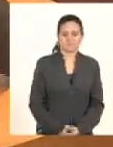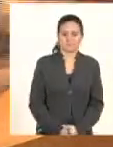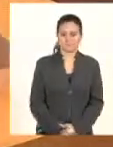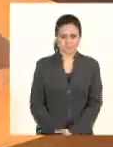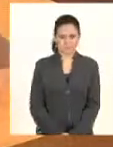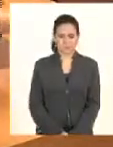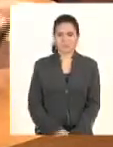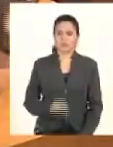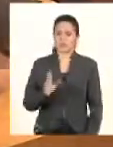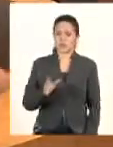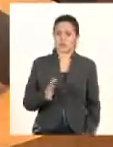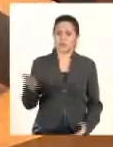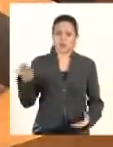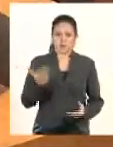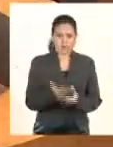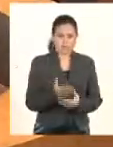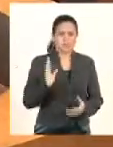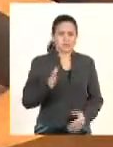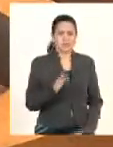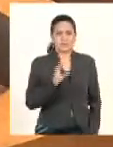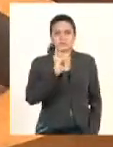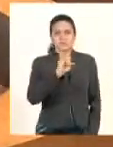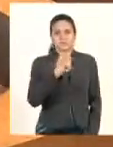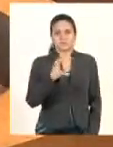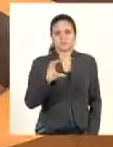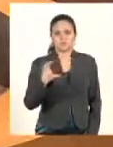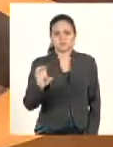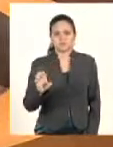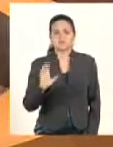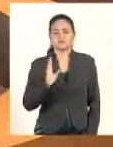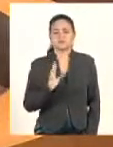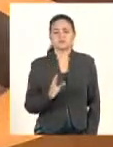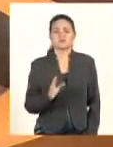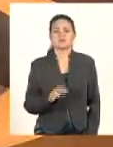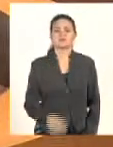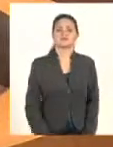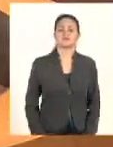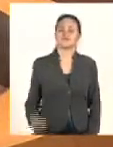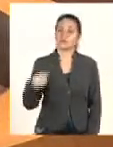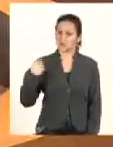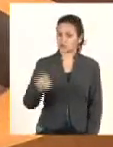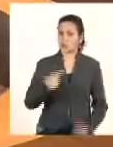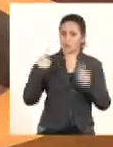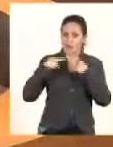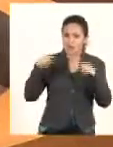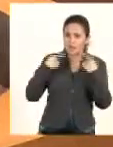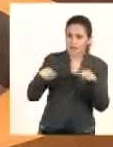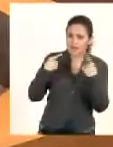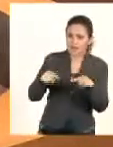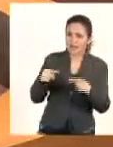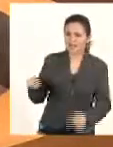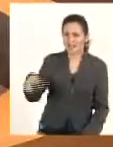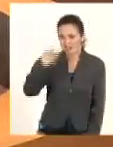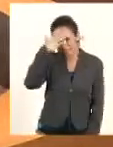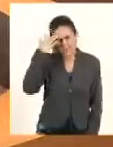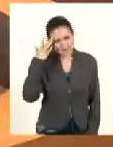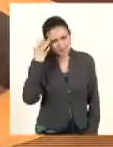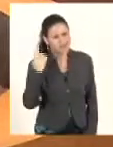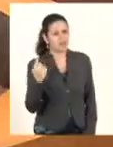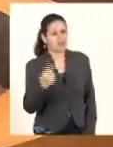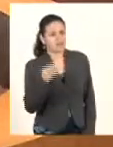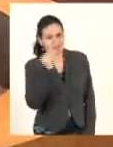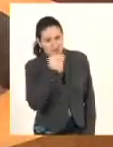porque quando nós falávamos aqui, falavam que a oposição é fraca, que falava e vem para cá sem